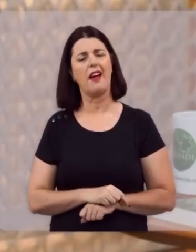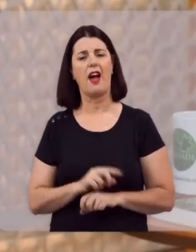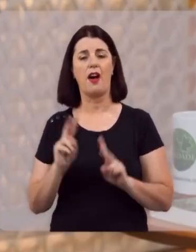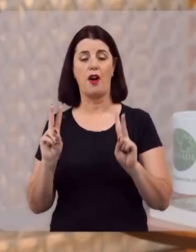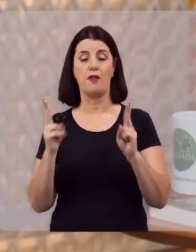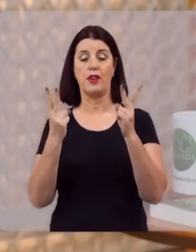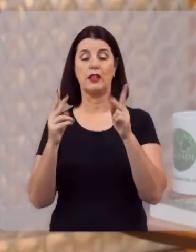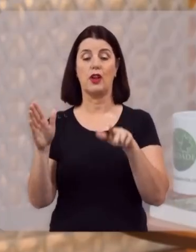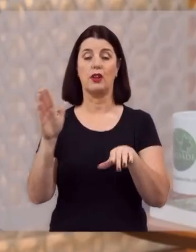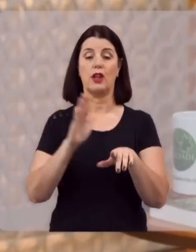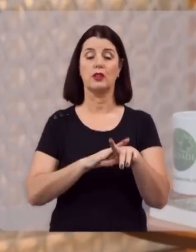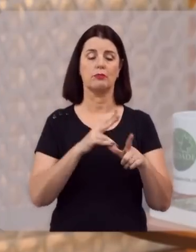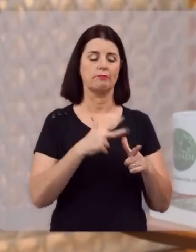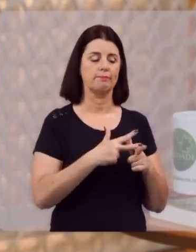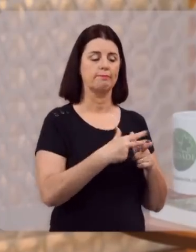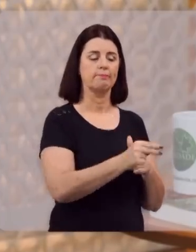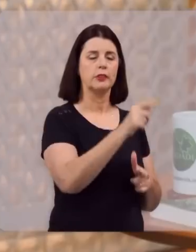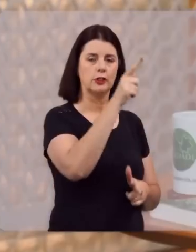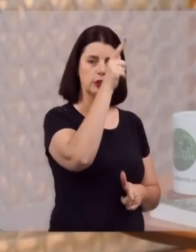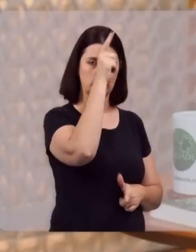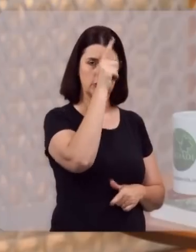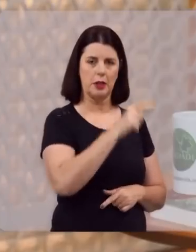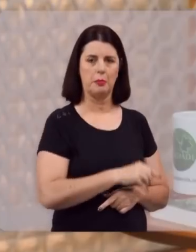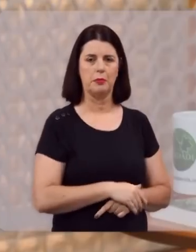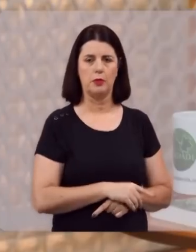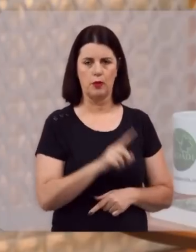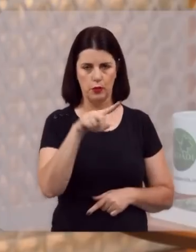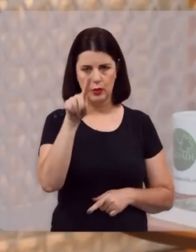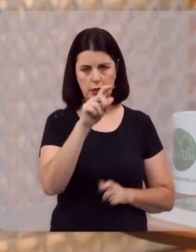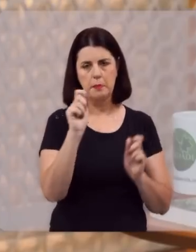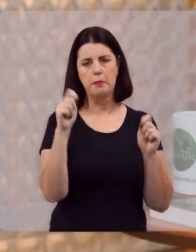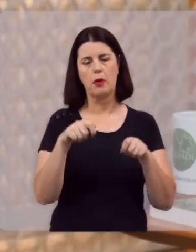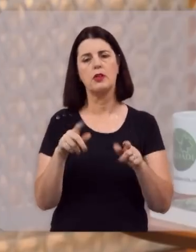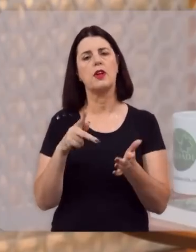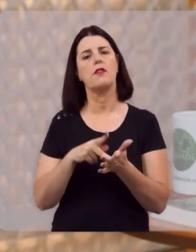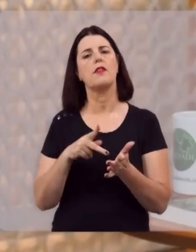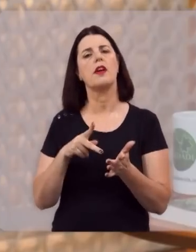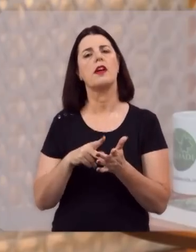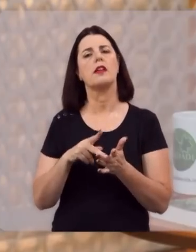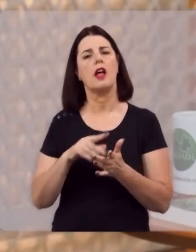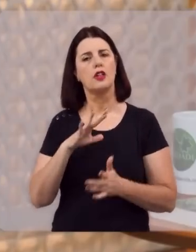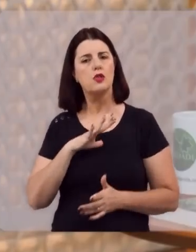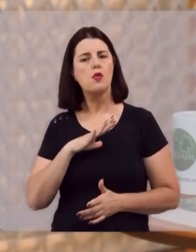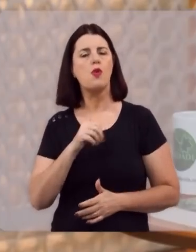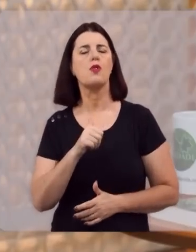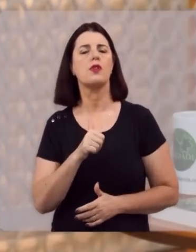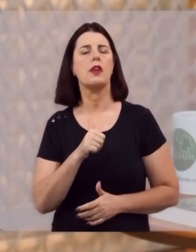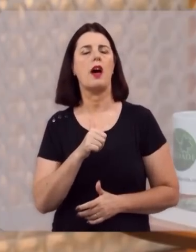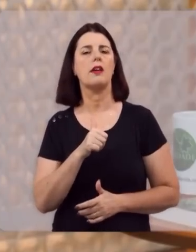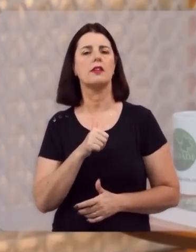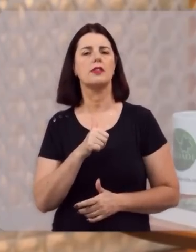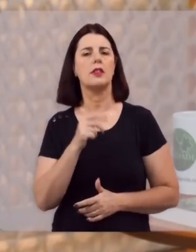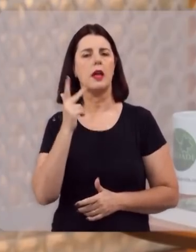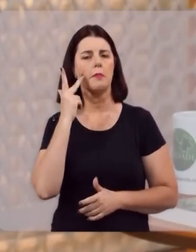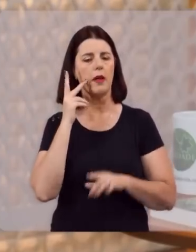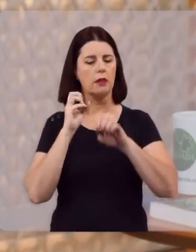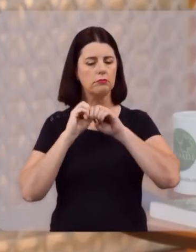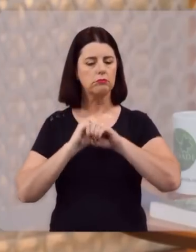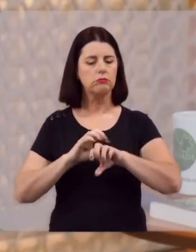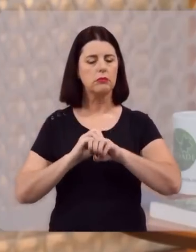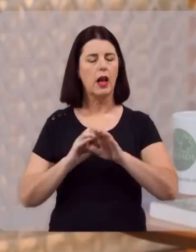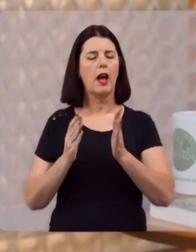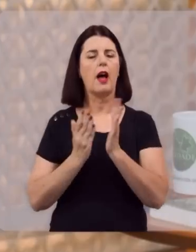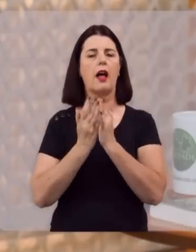daí. A vitória sobre o diabo. Que você possa, de fato, ser encorajado e instruído por